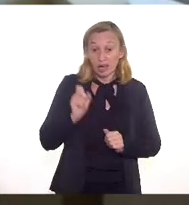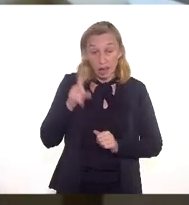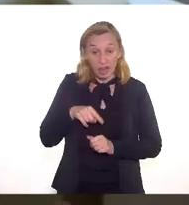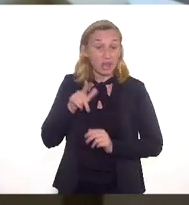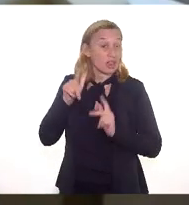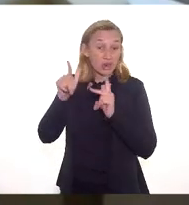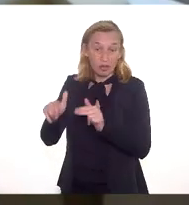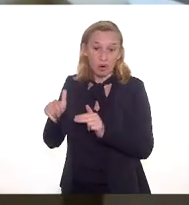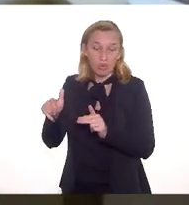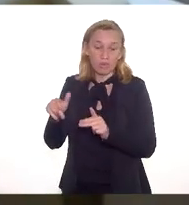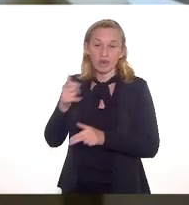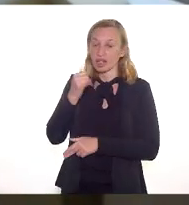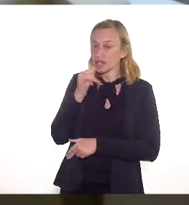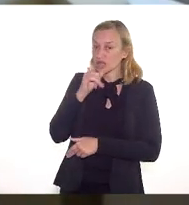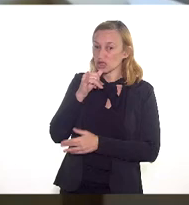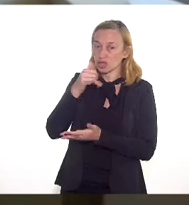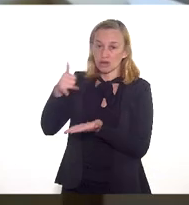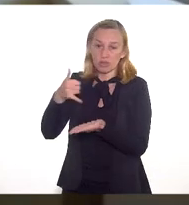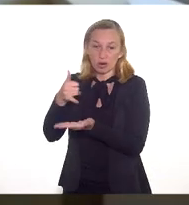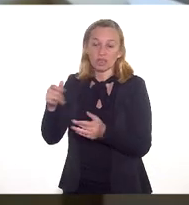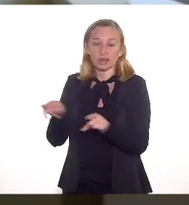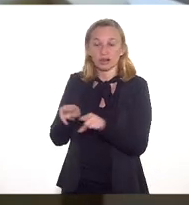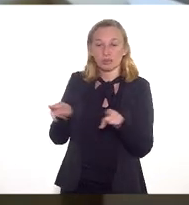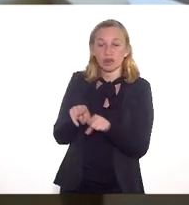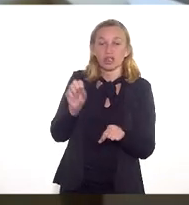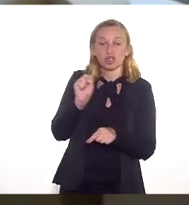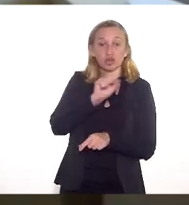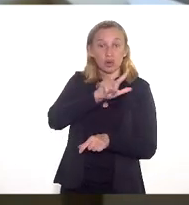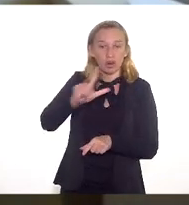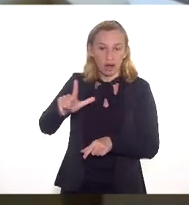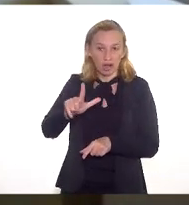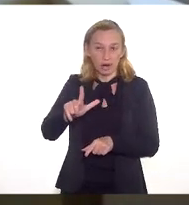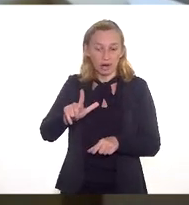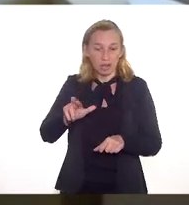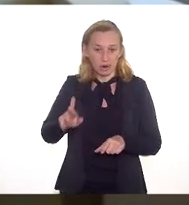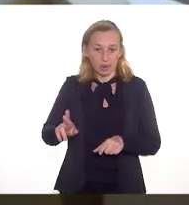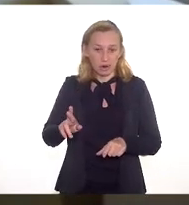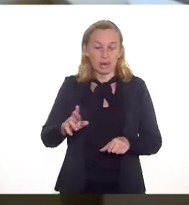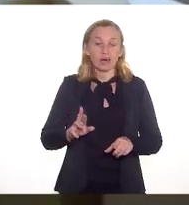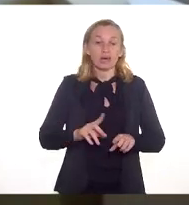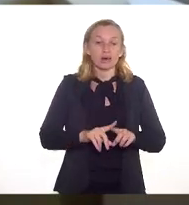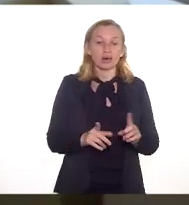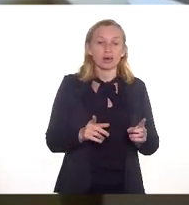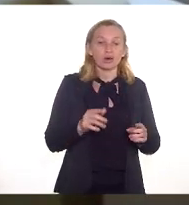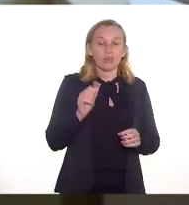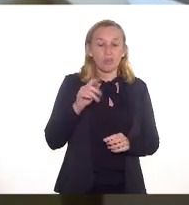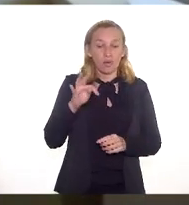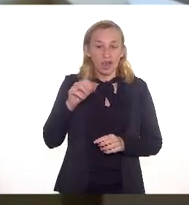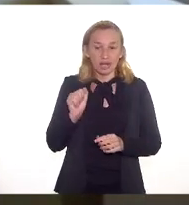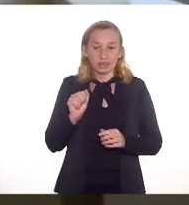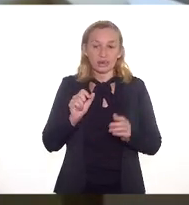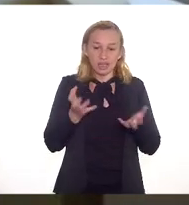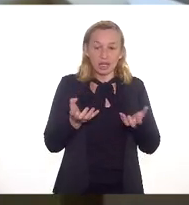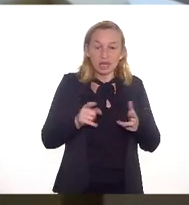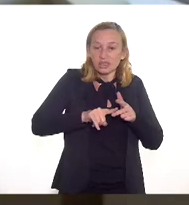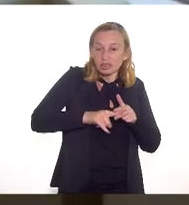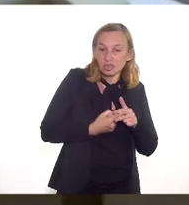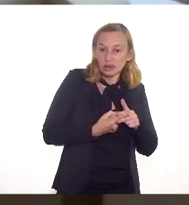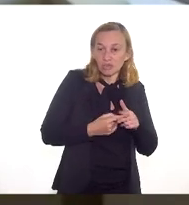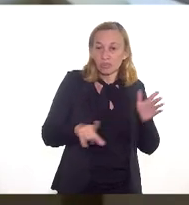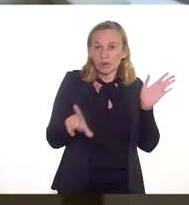energia eólica e energia solar. É que o Átila Nunes está pretendendo modificar uma lei